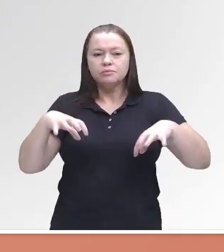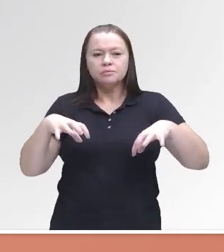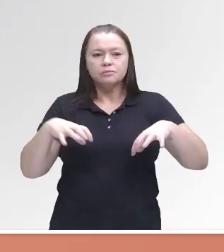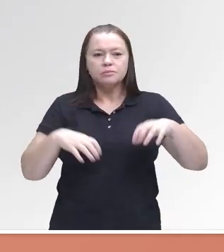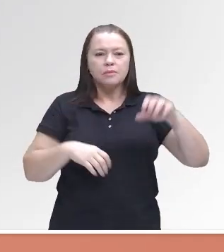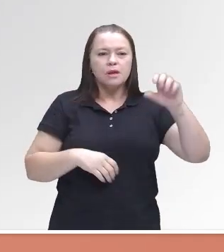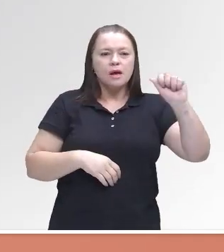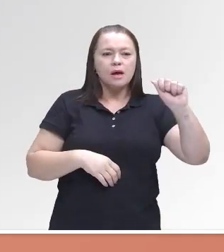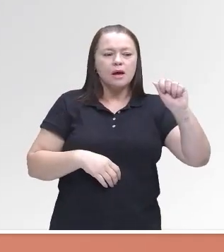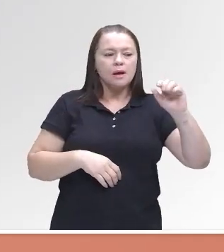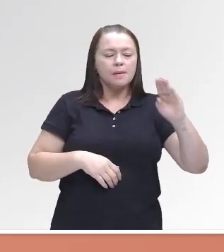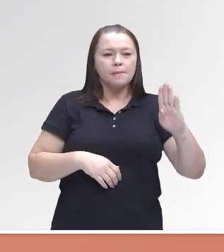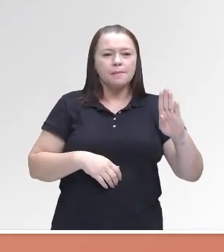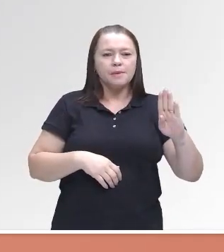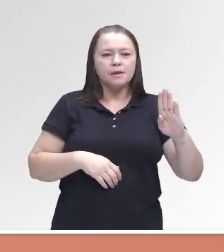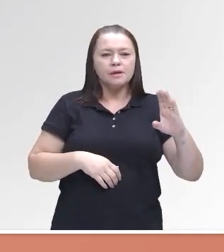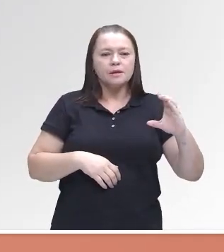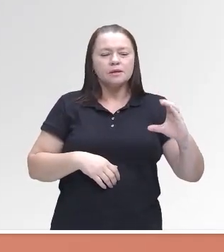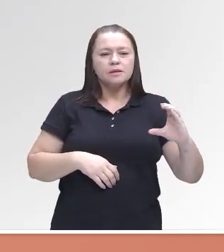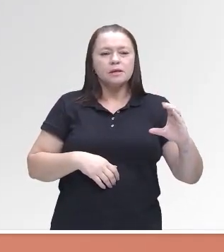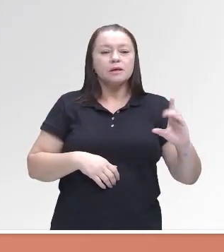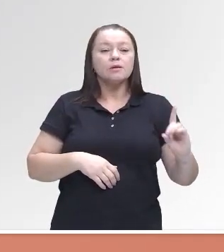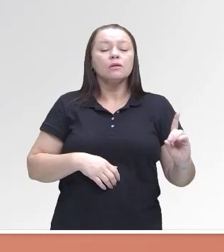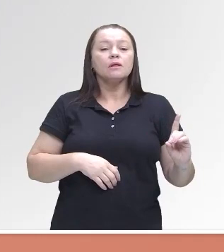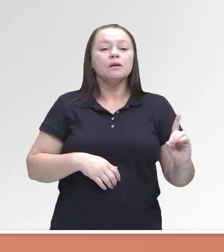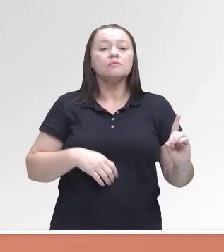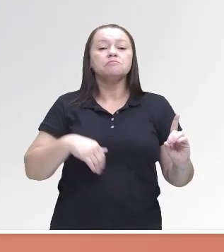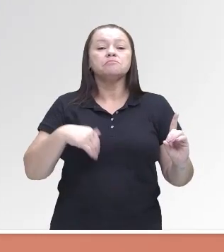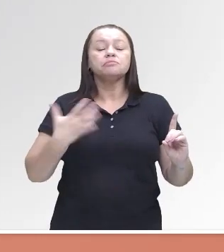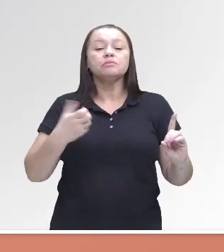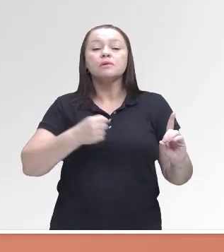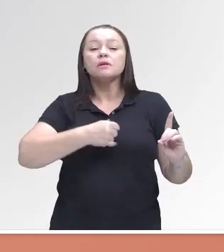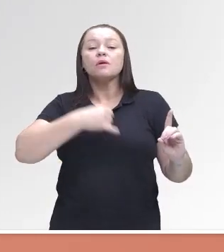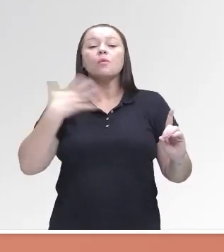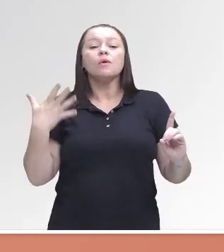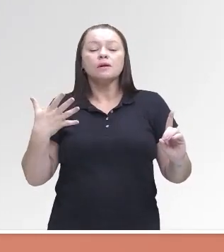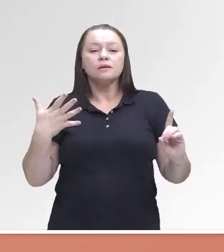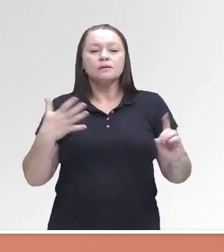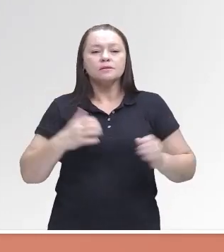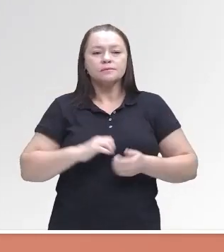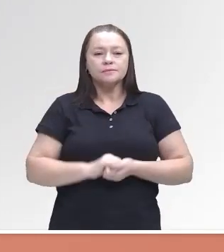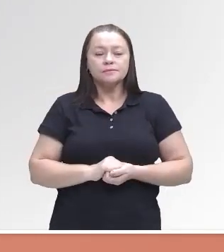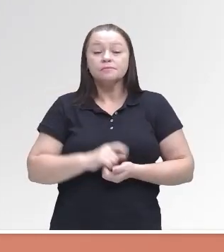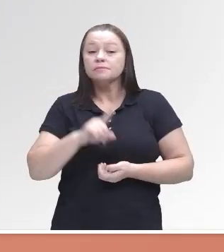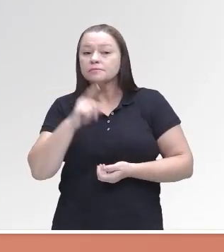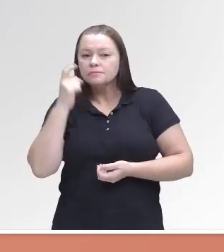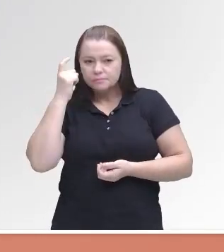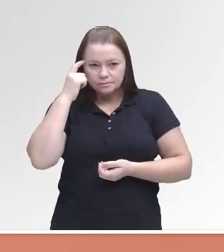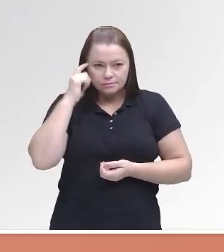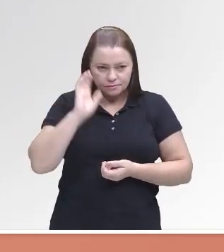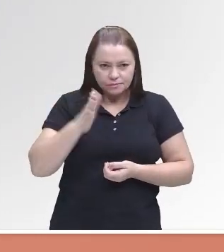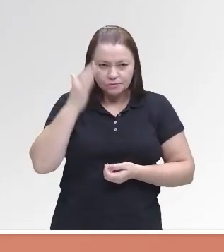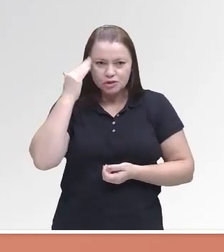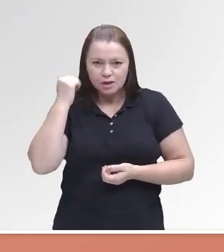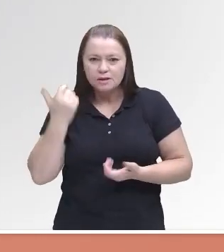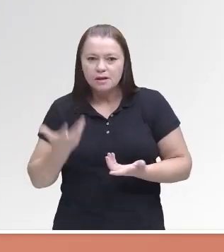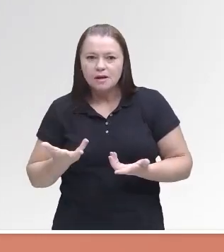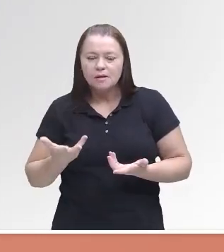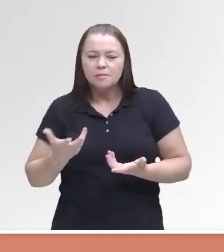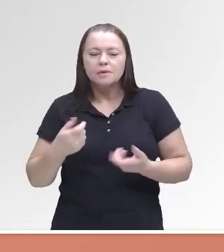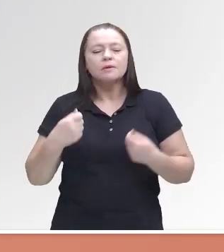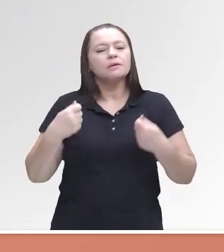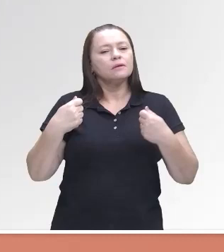sílabas, 3 sílabas ou somente uma sílaba? Já sabem? Vão ter